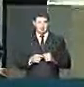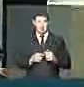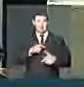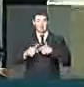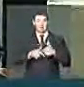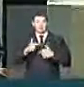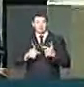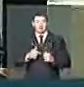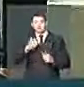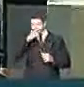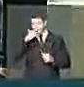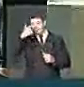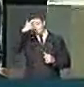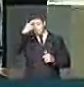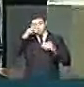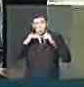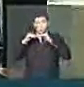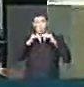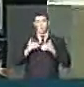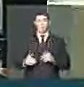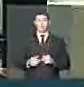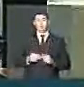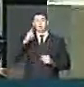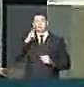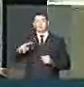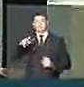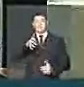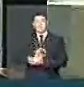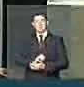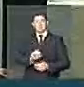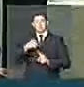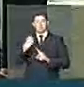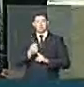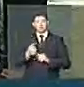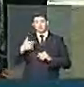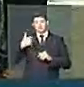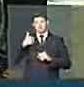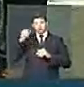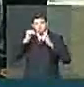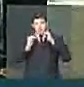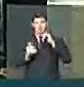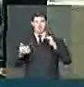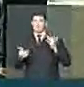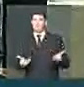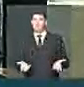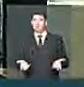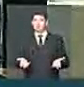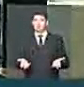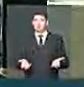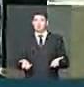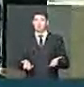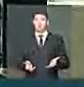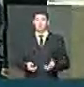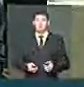trabalha o senso comum e a visão repressiva na sociedade para a redução da maioridade penal, que ontem